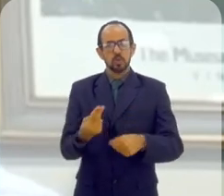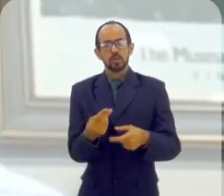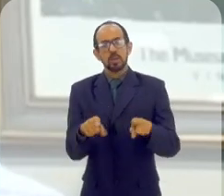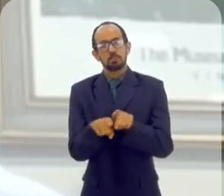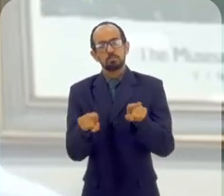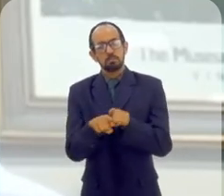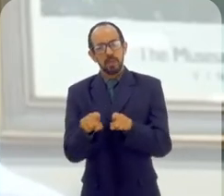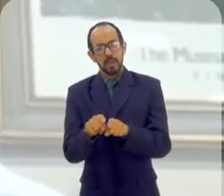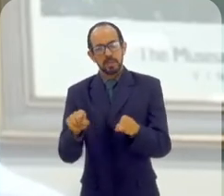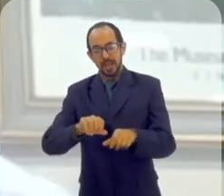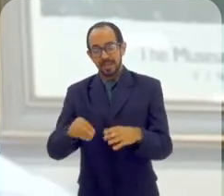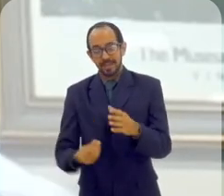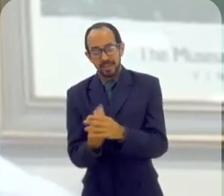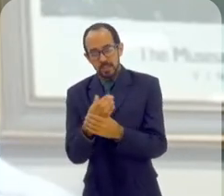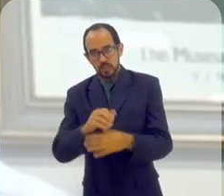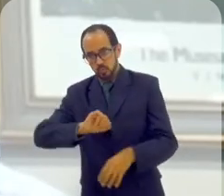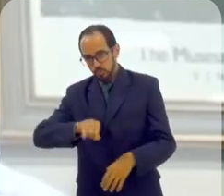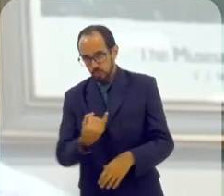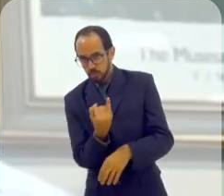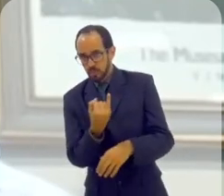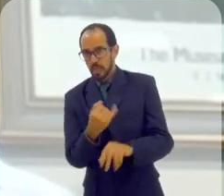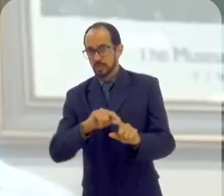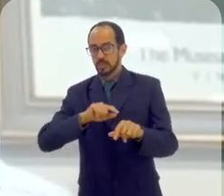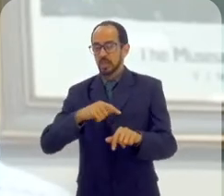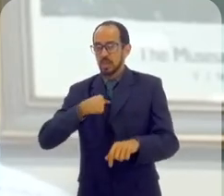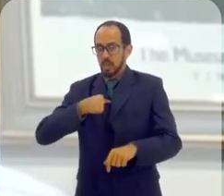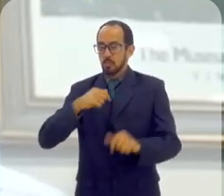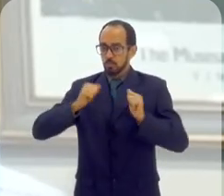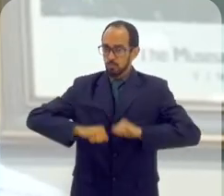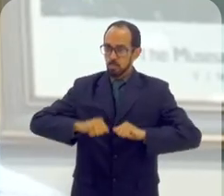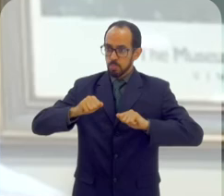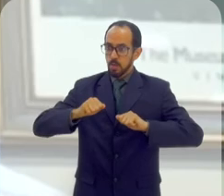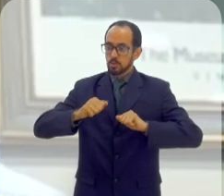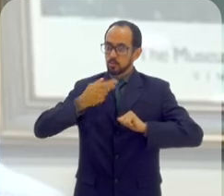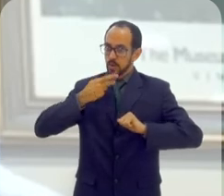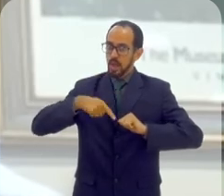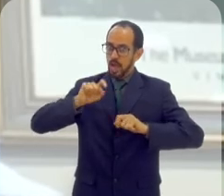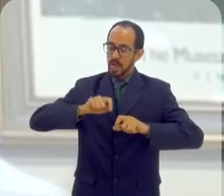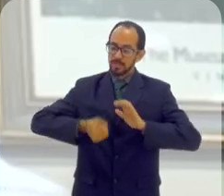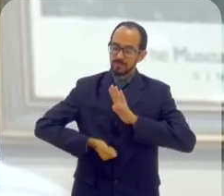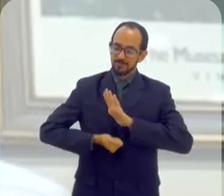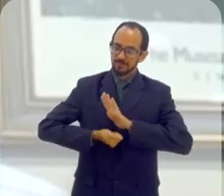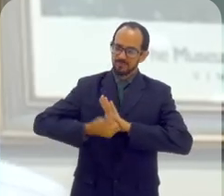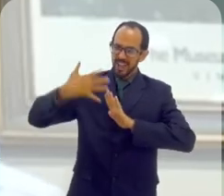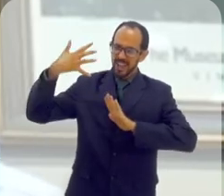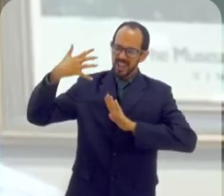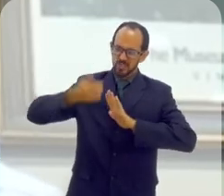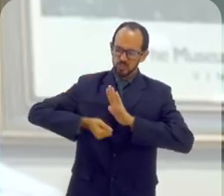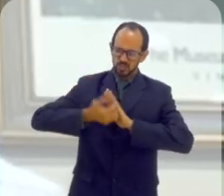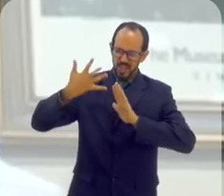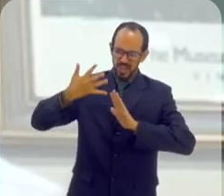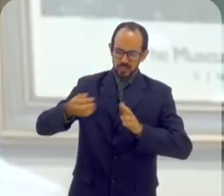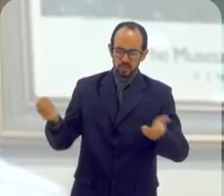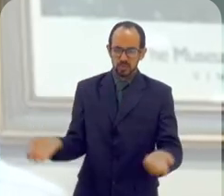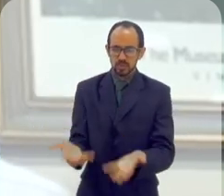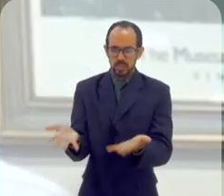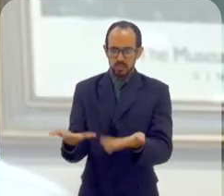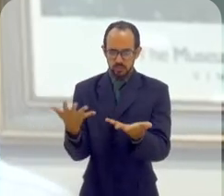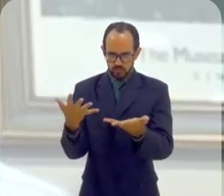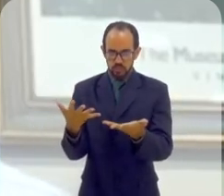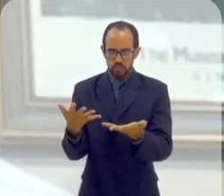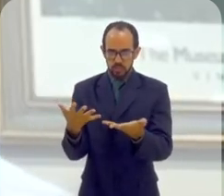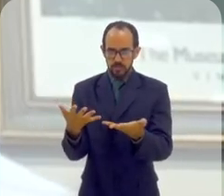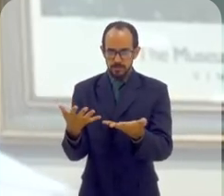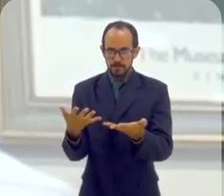nessa pauta de geração de oportunidade né então eu posso estar aqui para vocês são inúmeros é incentivos